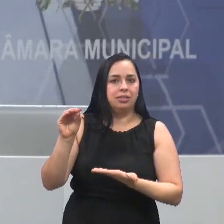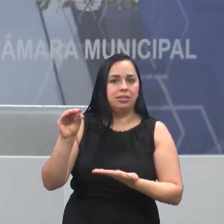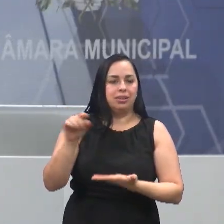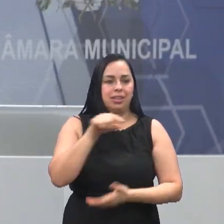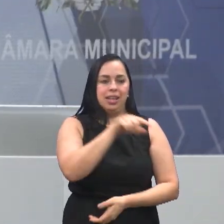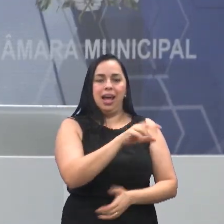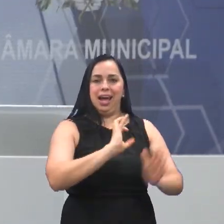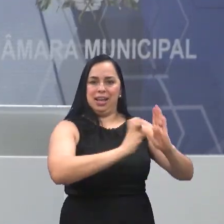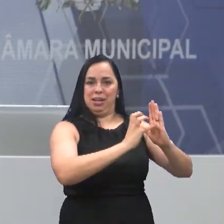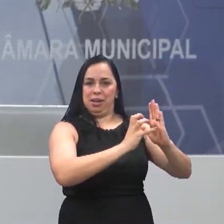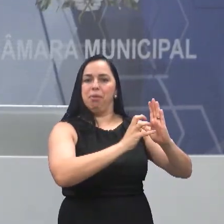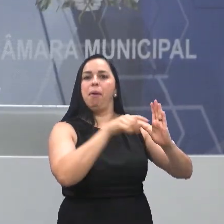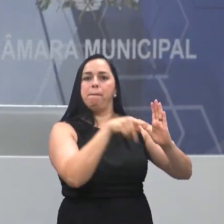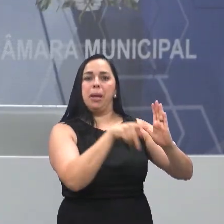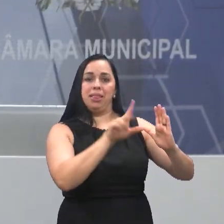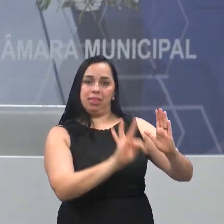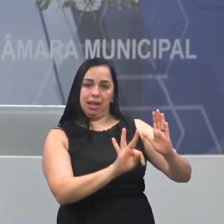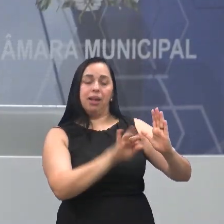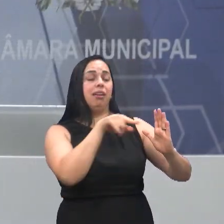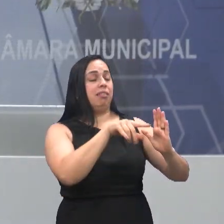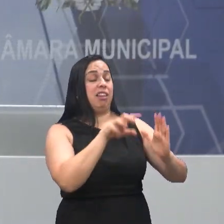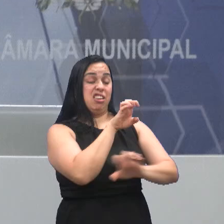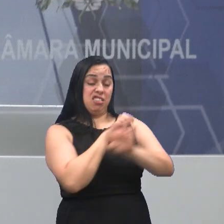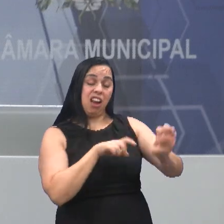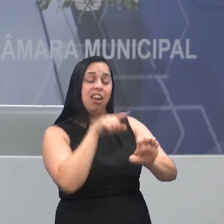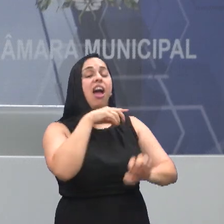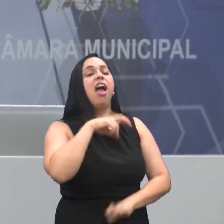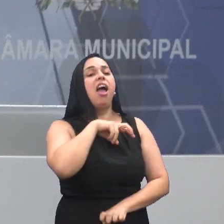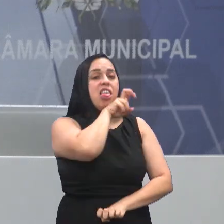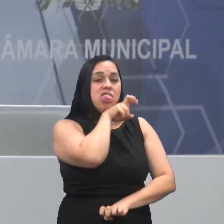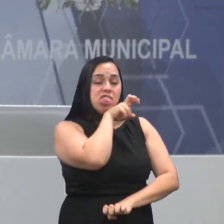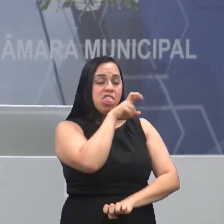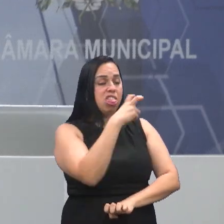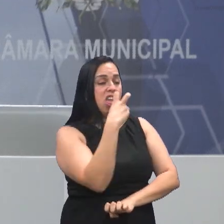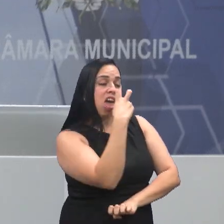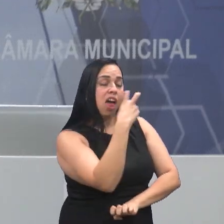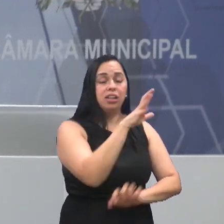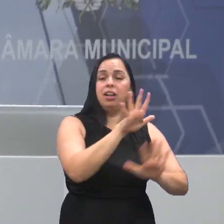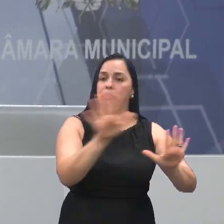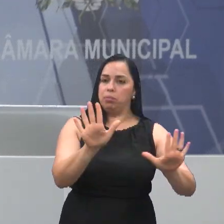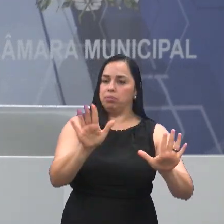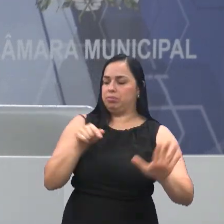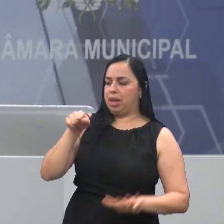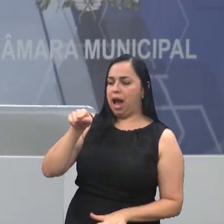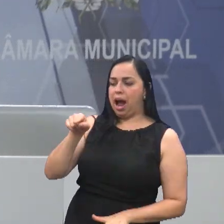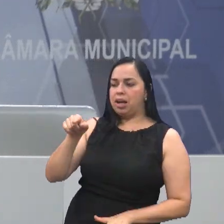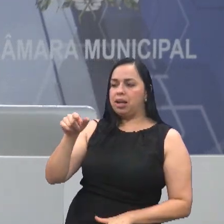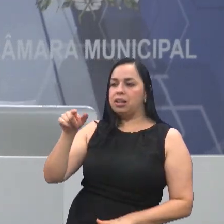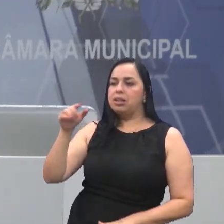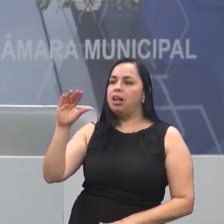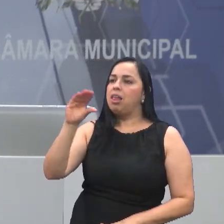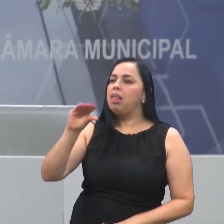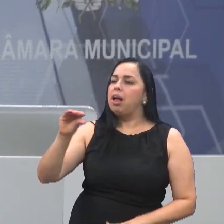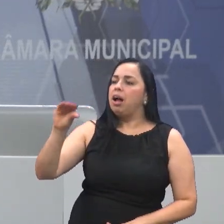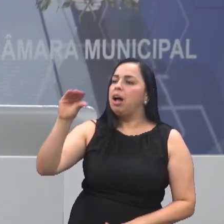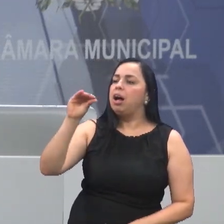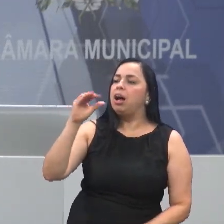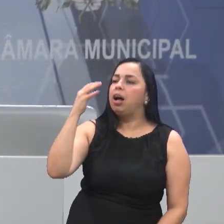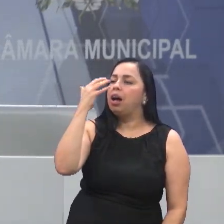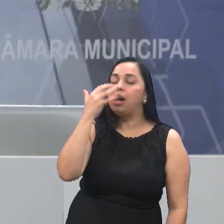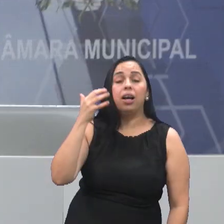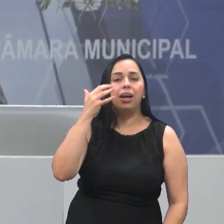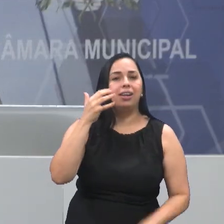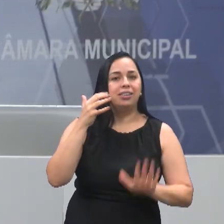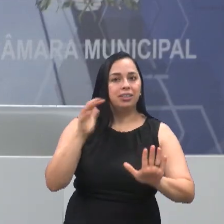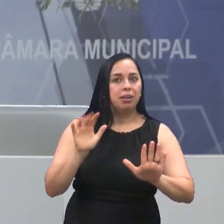da serpente. Quem é de direita eu falo que é o canto da sereia. Com o canto da sereia, dizendo assim, não, porque Vossa Excelência, lá